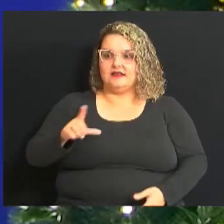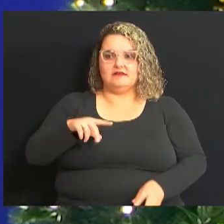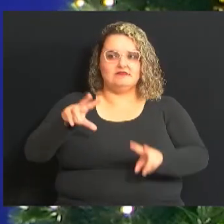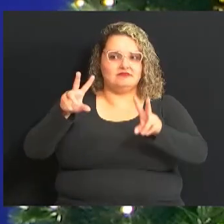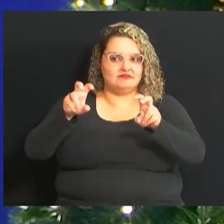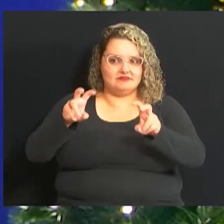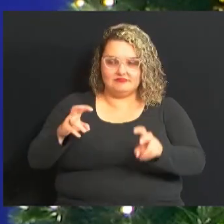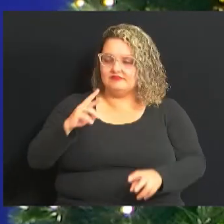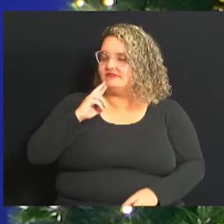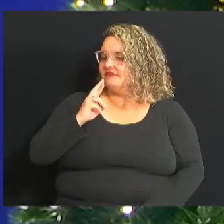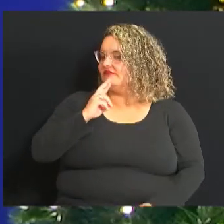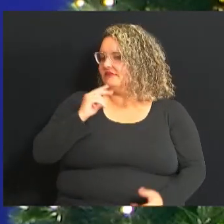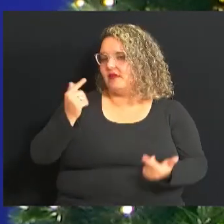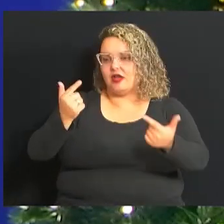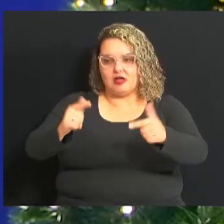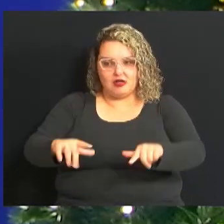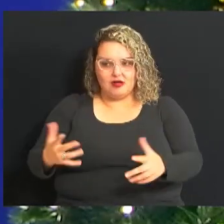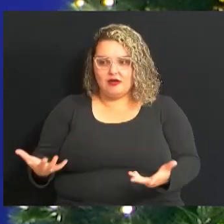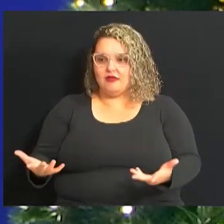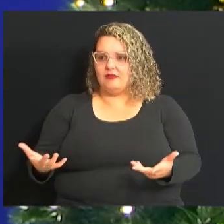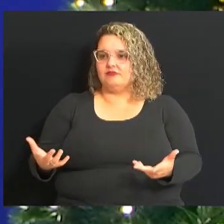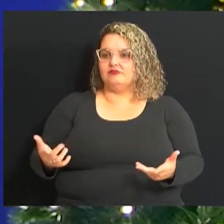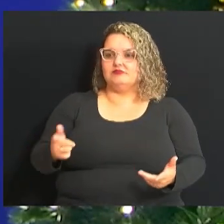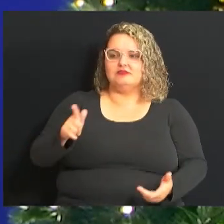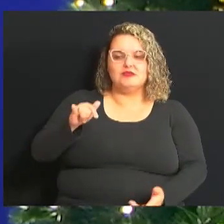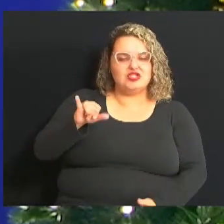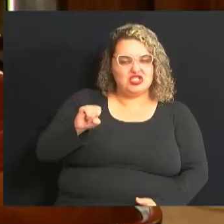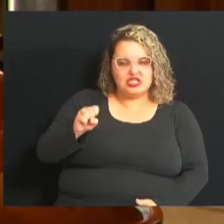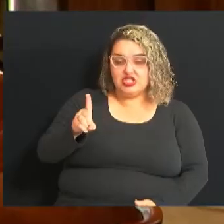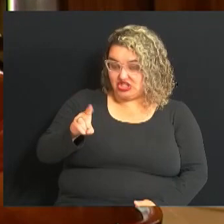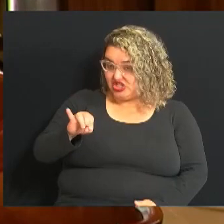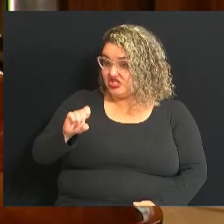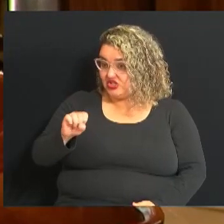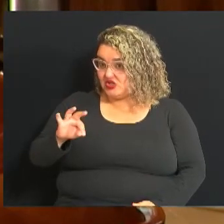ambiente totalmente descontraído e inclusivo.